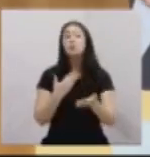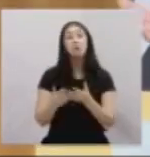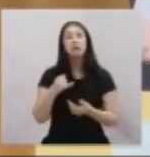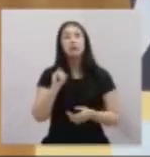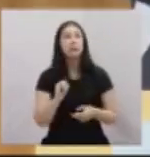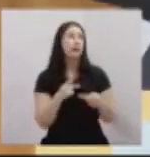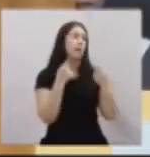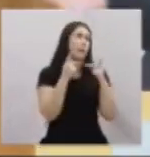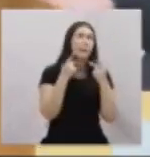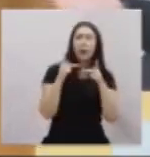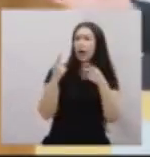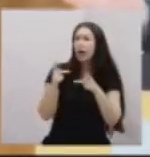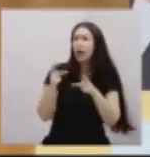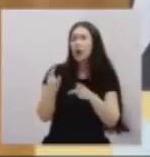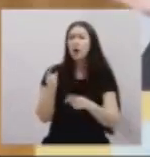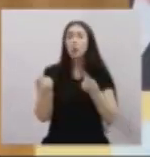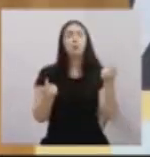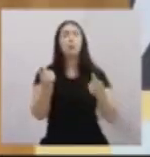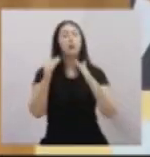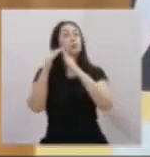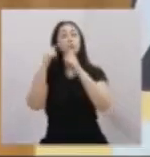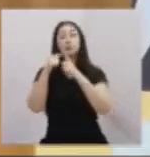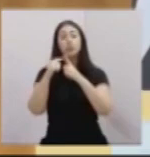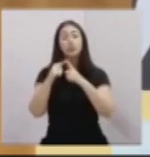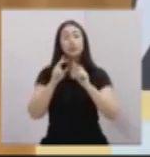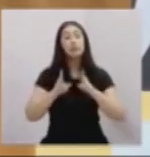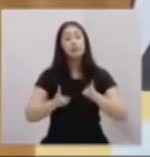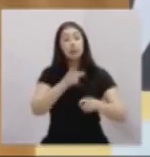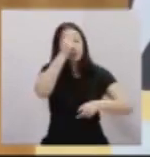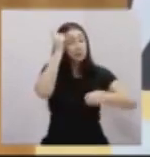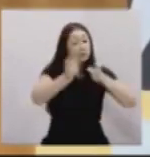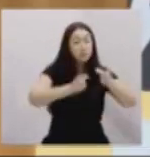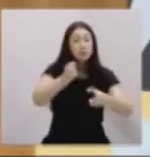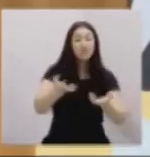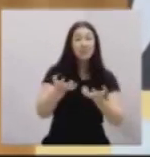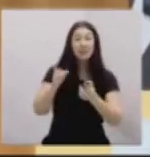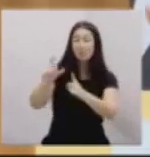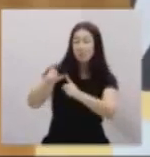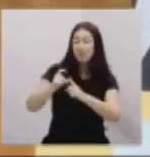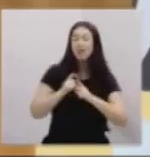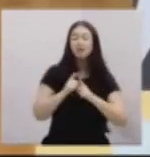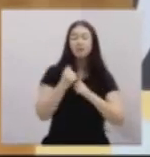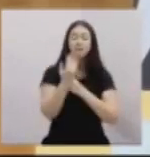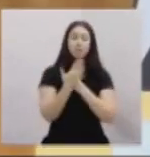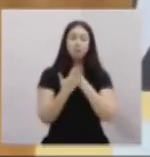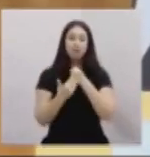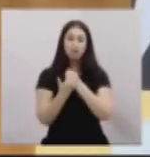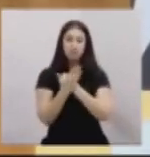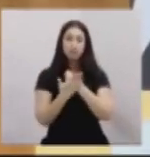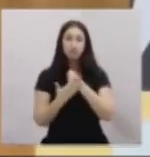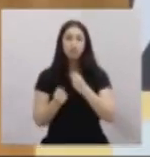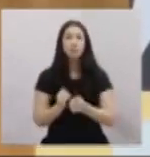pregação, no ministério que você tenha, sempre as pessoas esperam uma palavra amiga, uma palavra de conforto. E